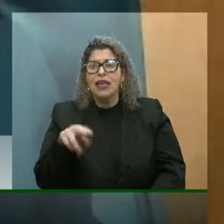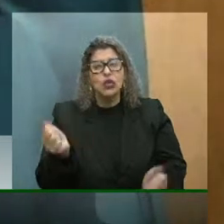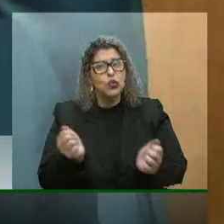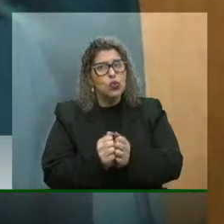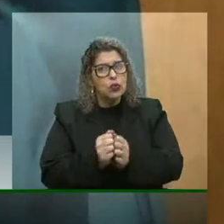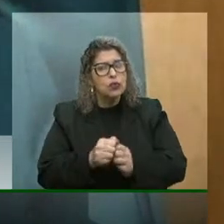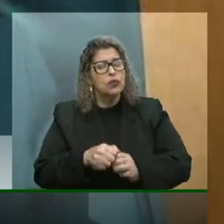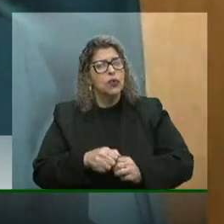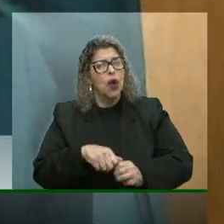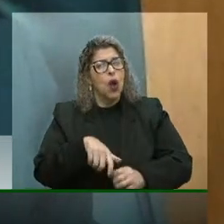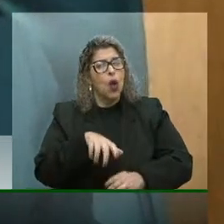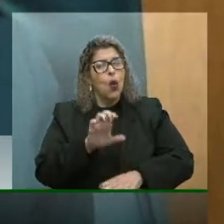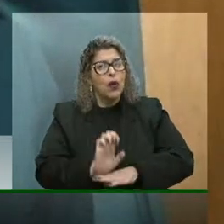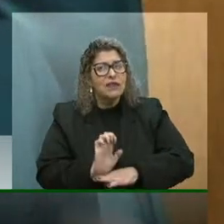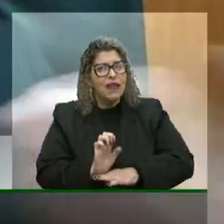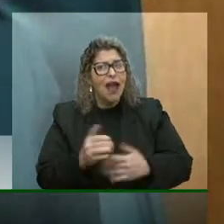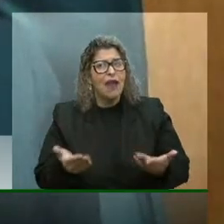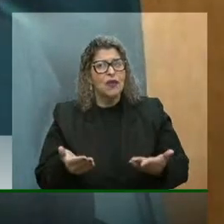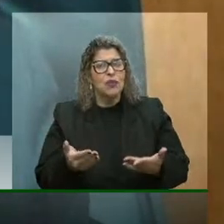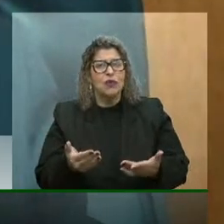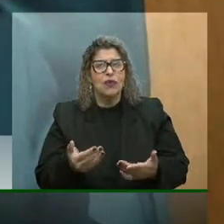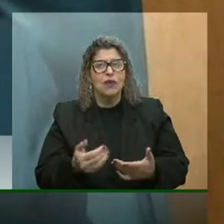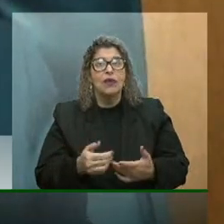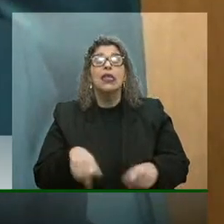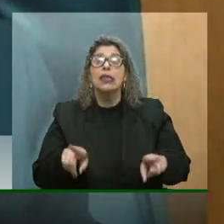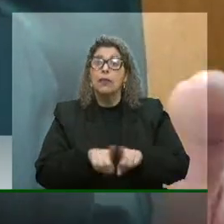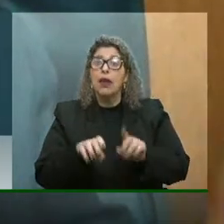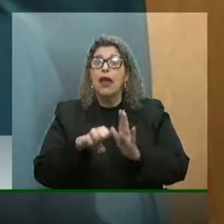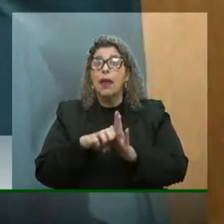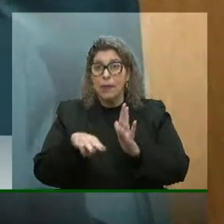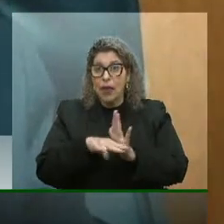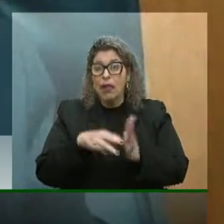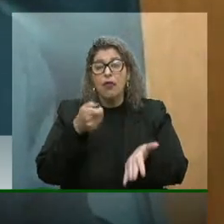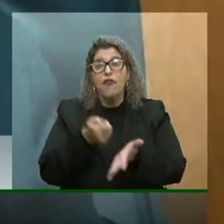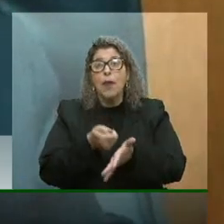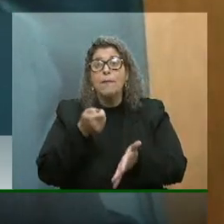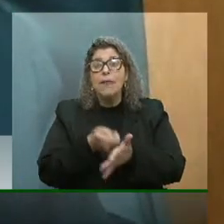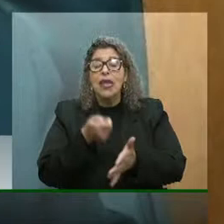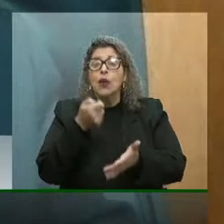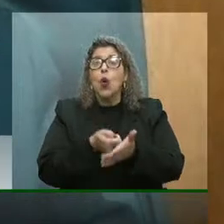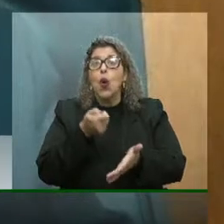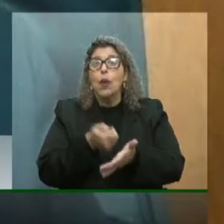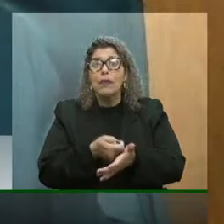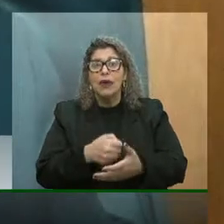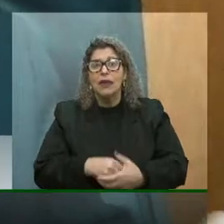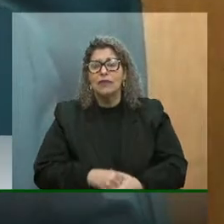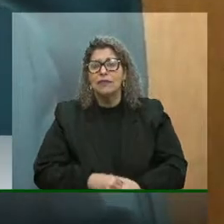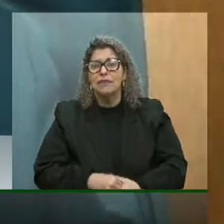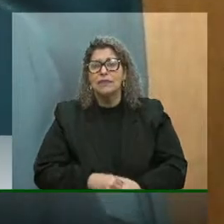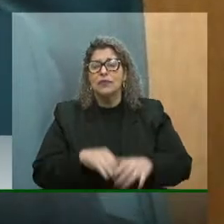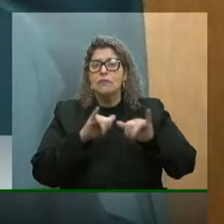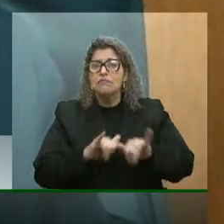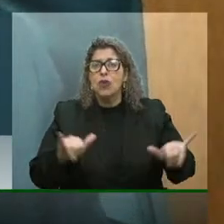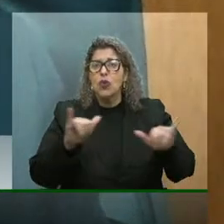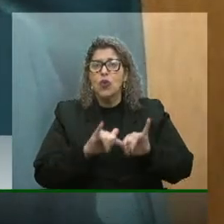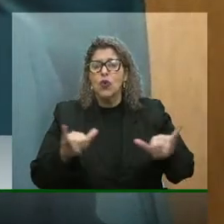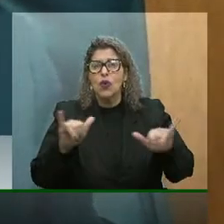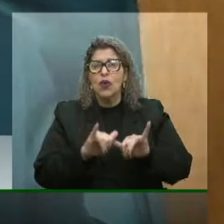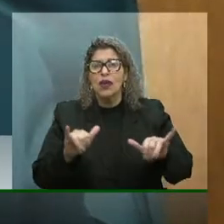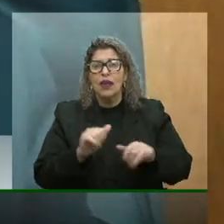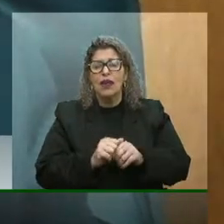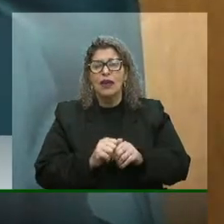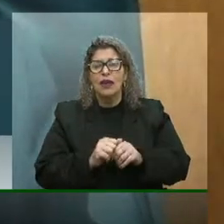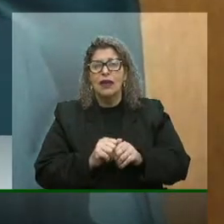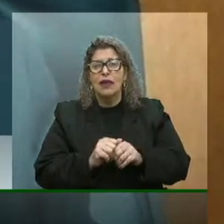E uma outra coisa que não foi citada, e eu quero a minha emenda, vou brigar por ela, que é o problema da parte